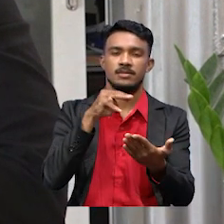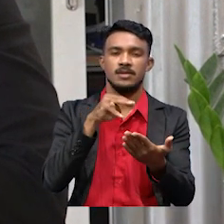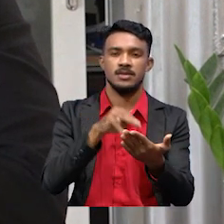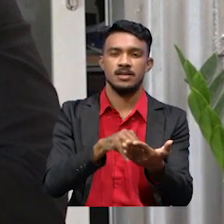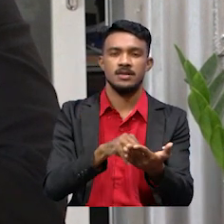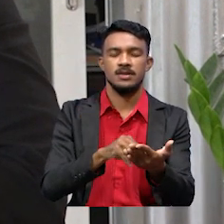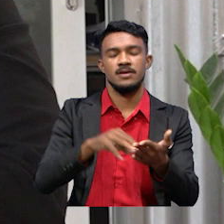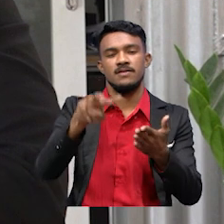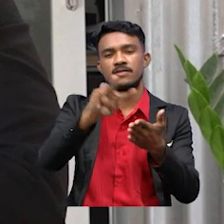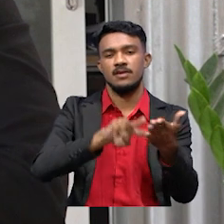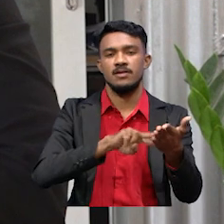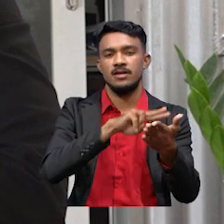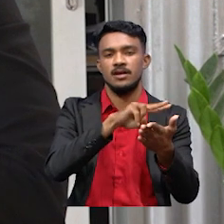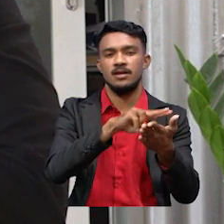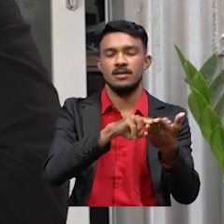violenta